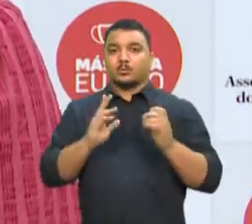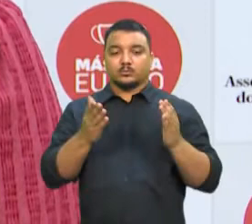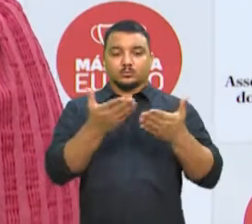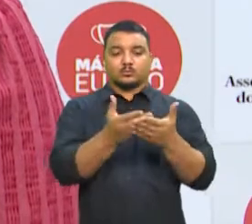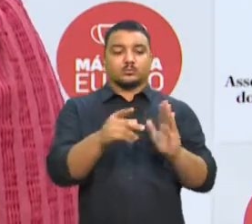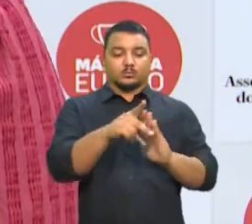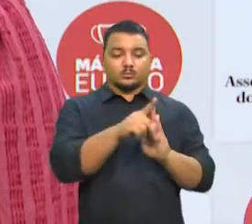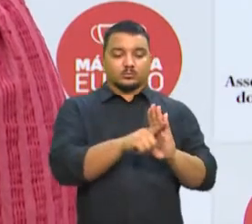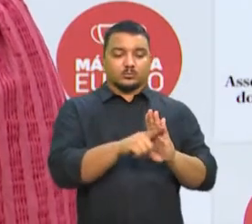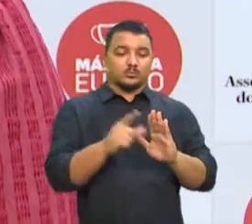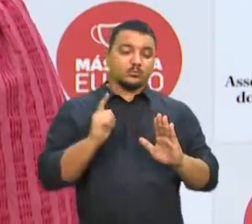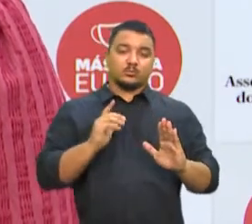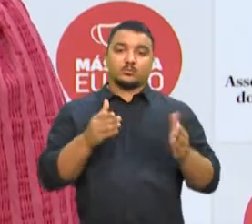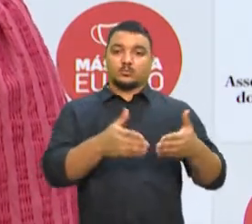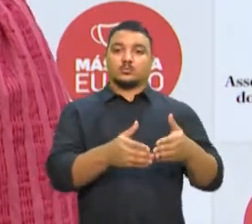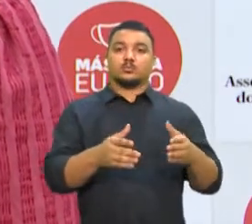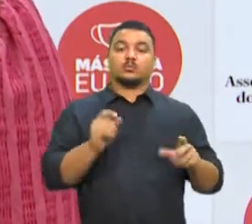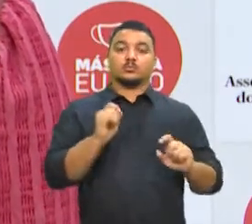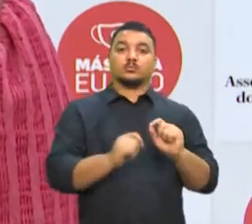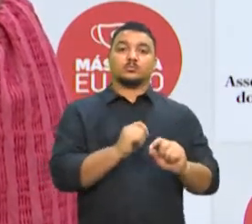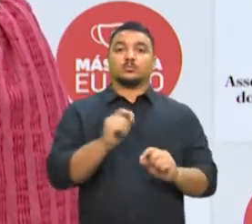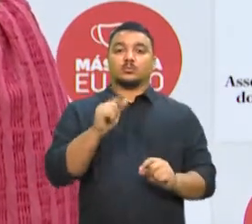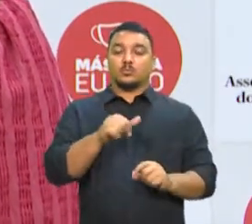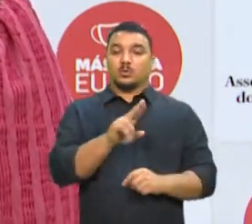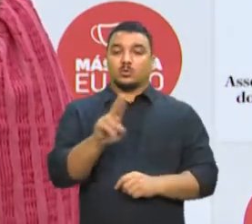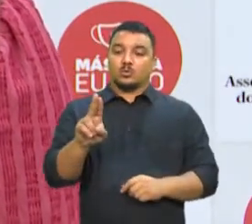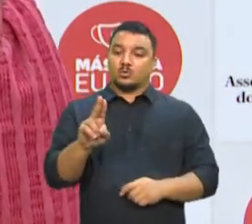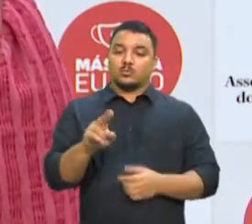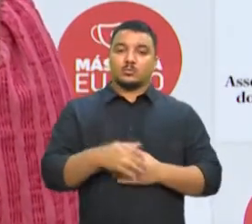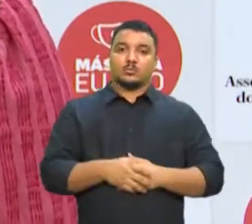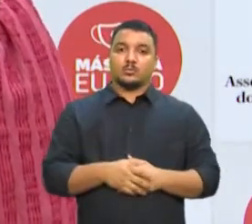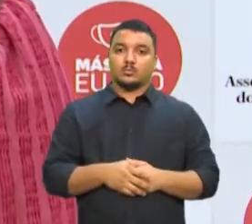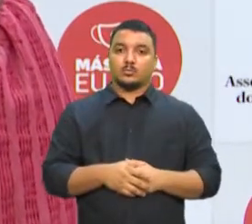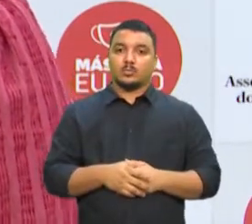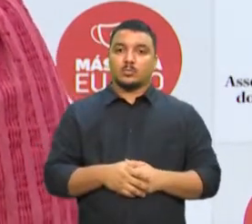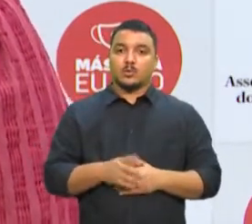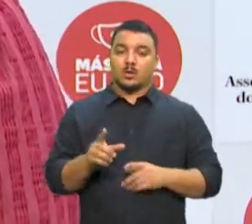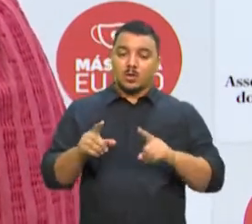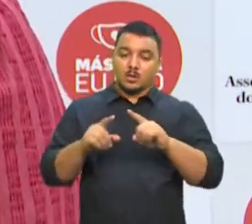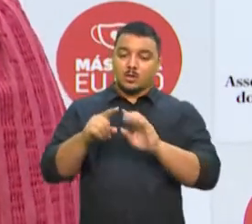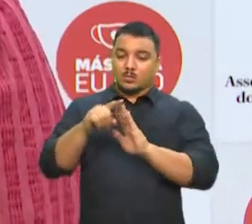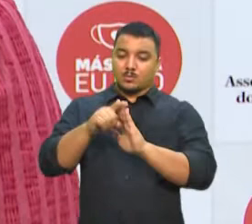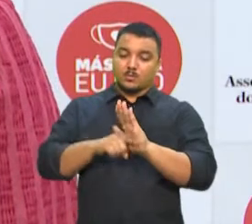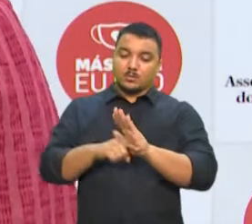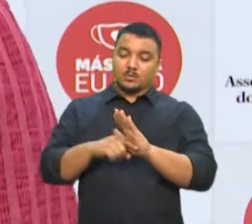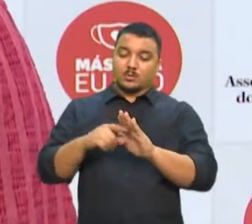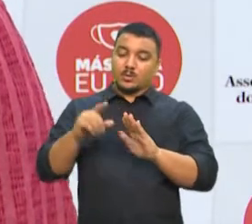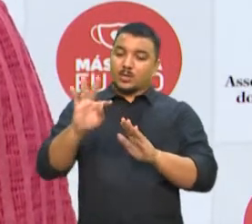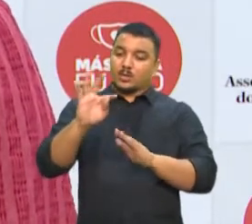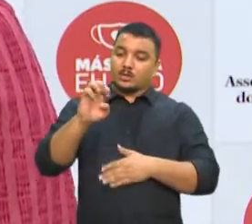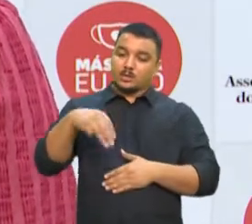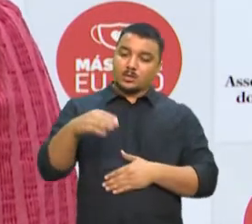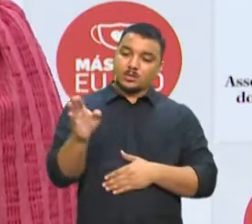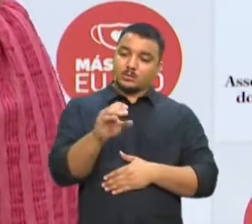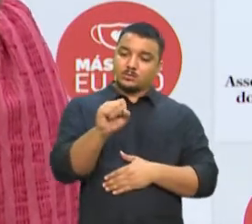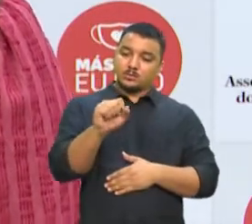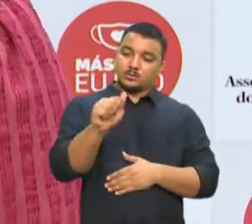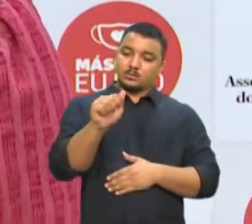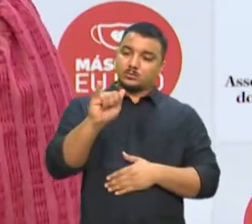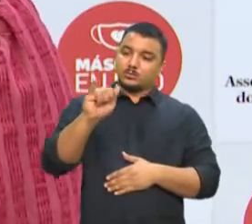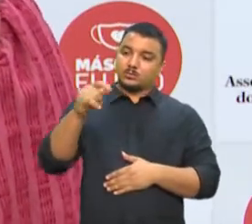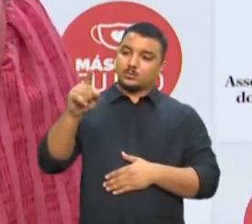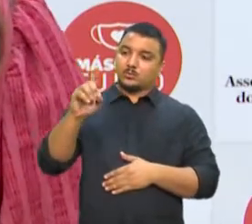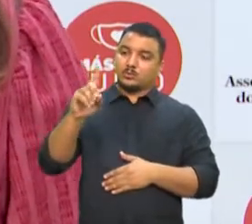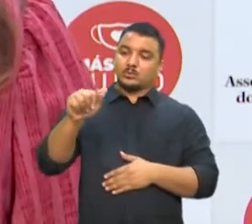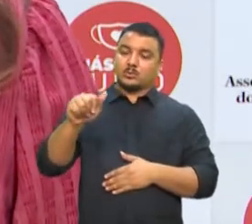projeto que tem o nome, o programa Tem Saída, né, que tem o objetivo de